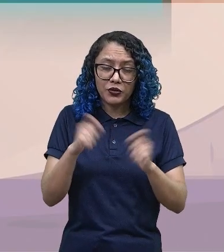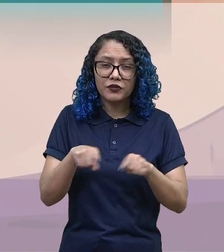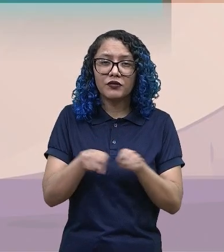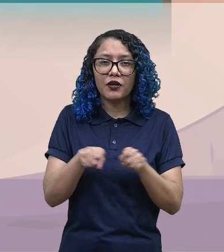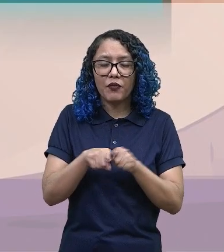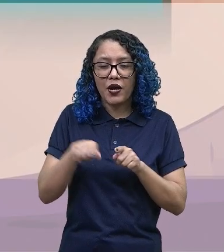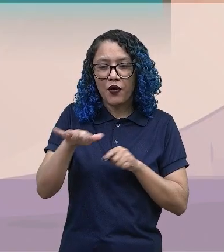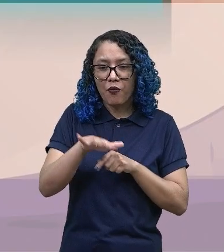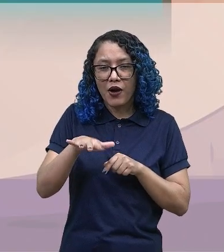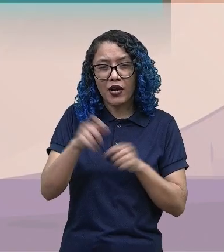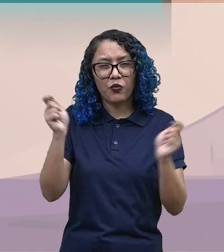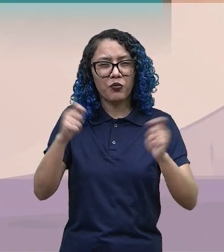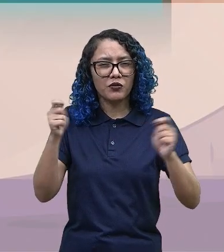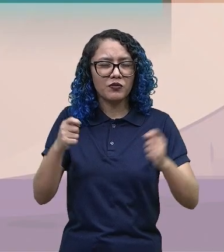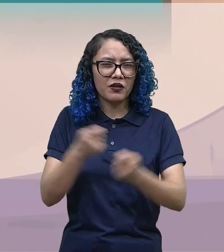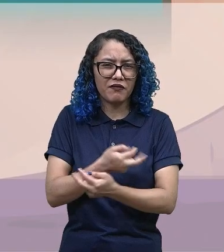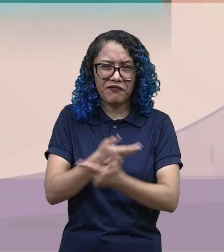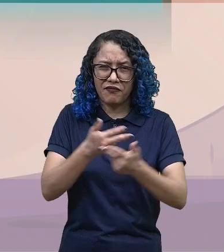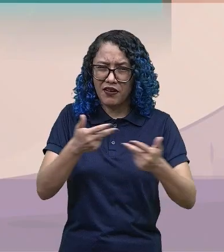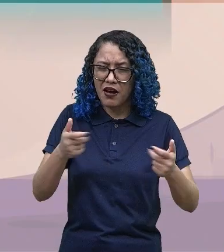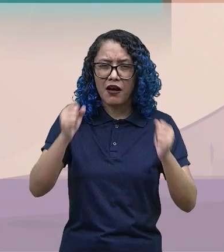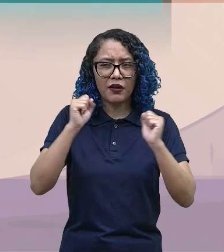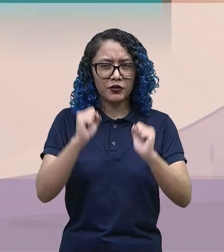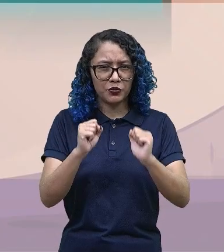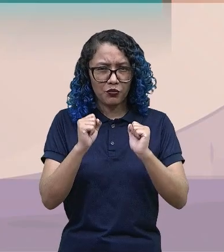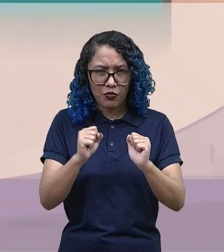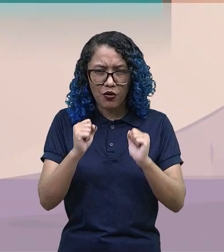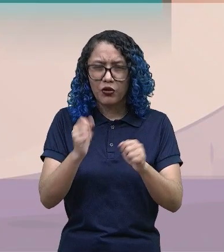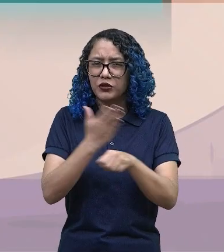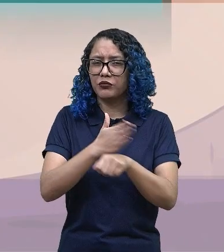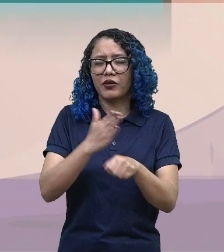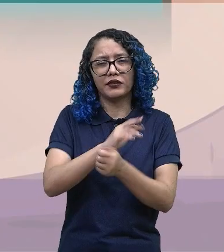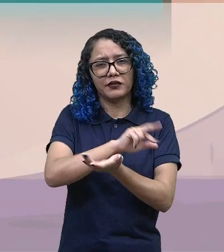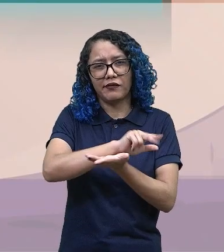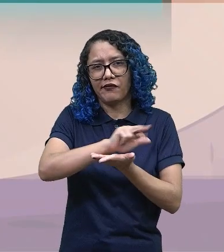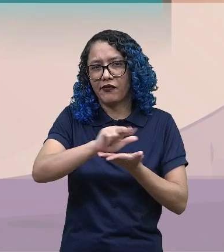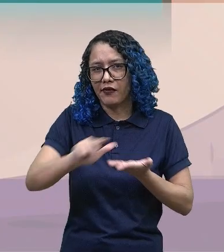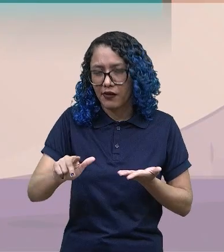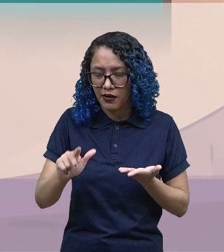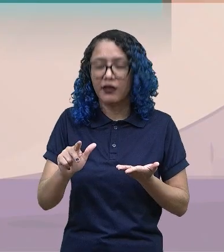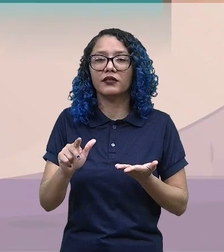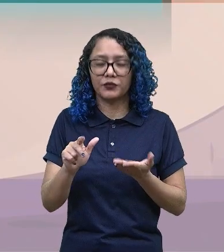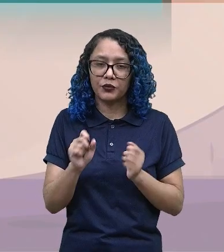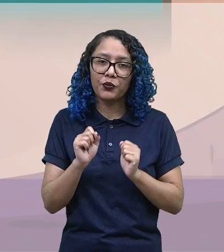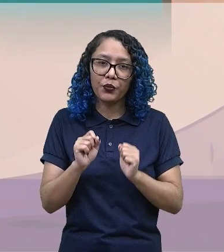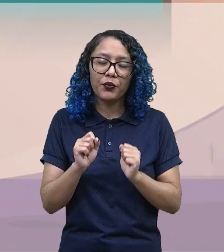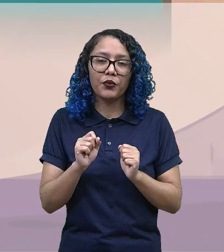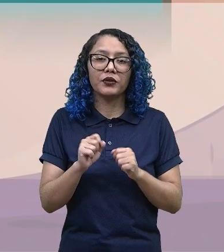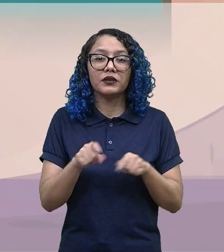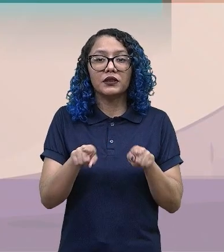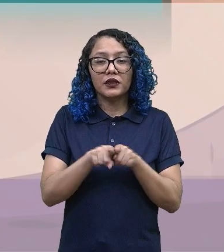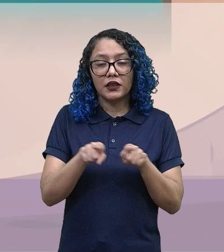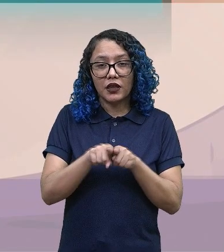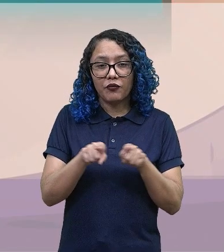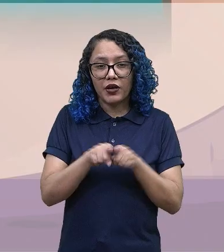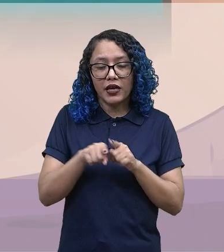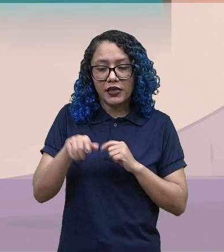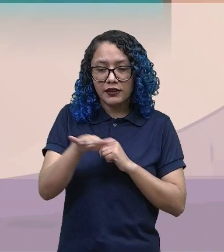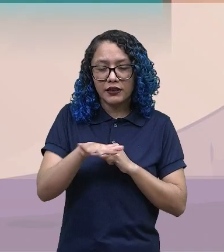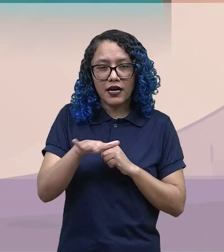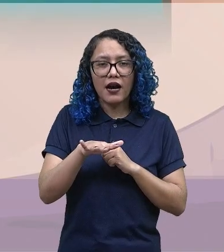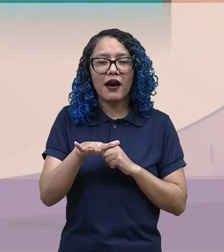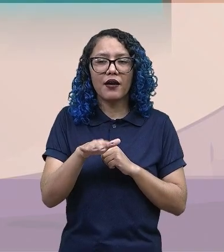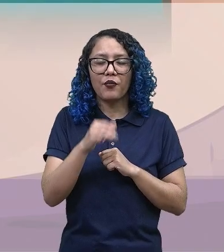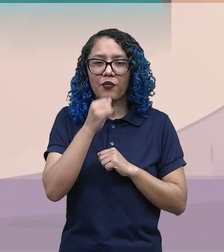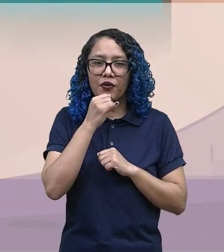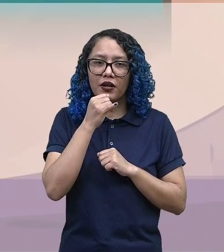com inúmeras possibilidades. Nosso texto continua, ele vê ali esse espaço que pode ser